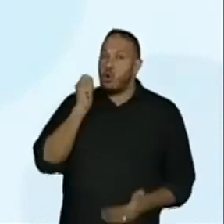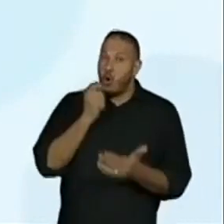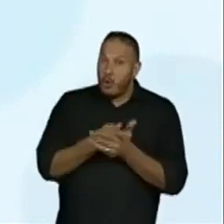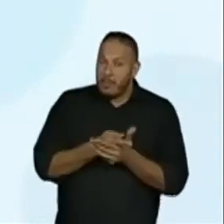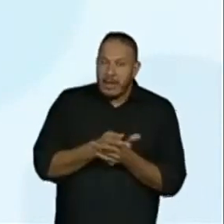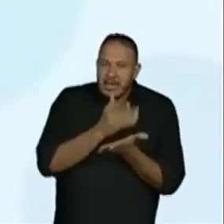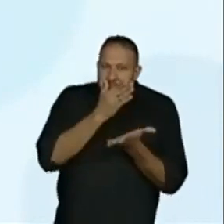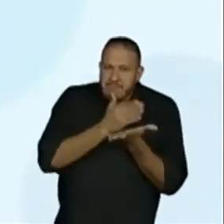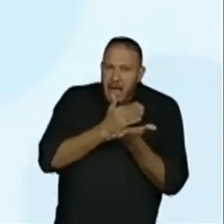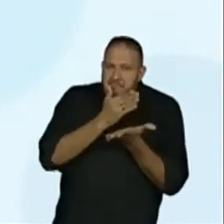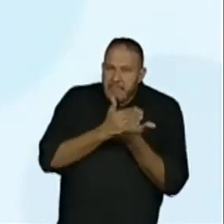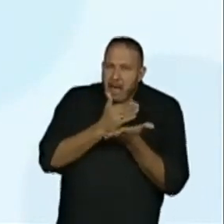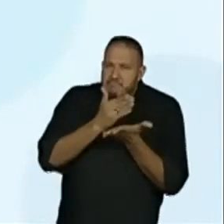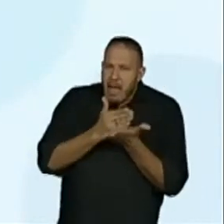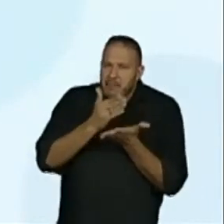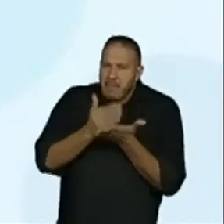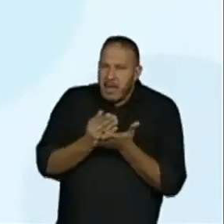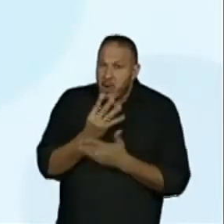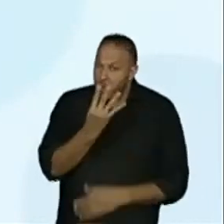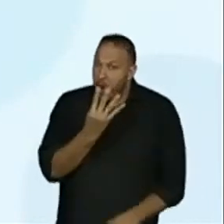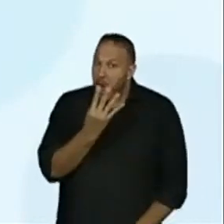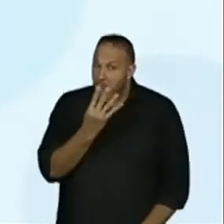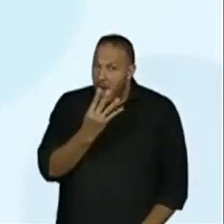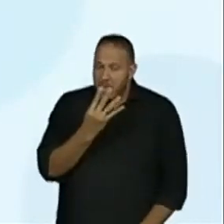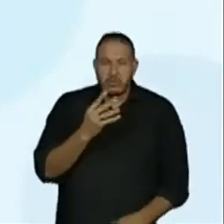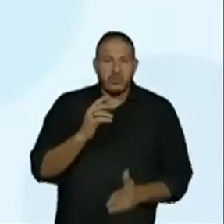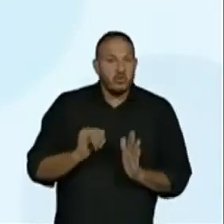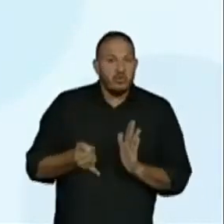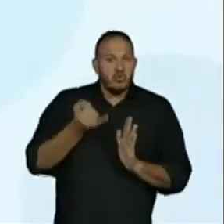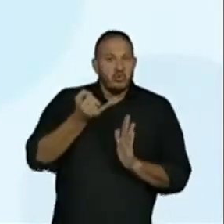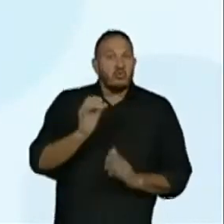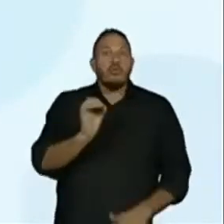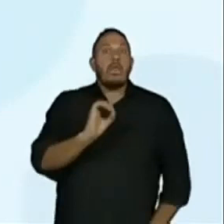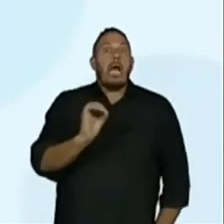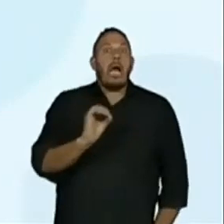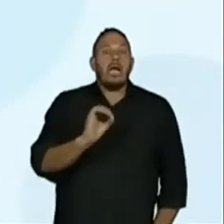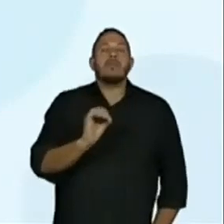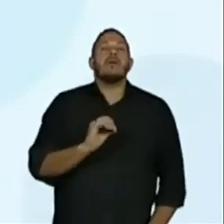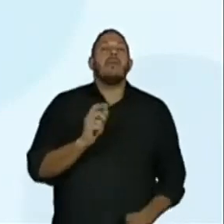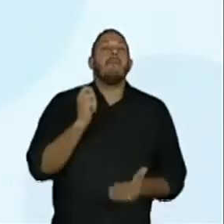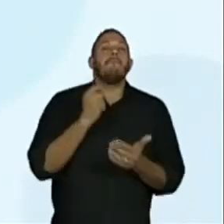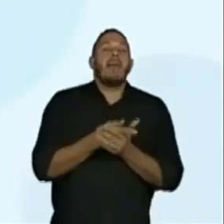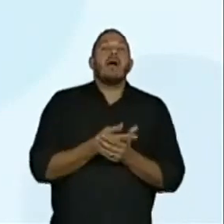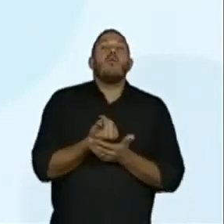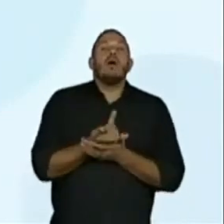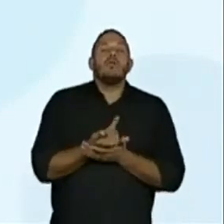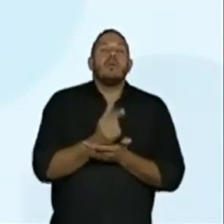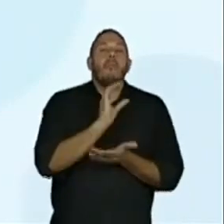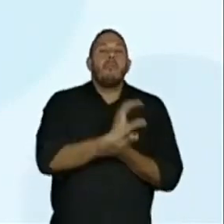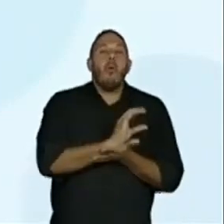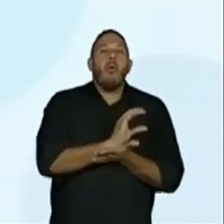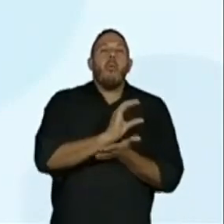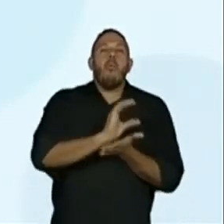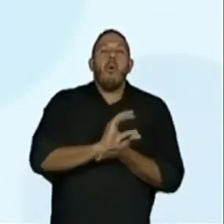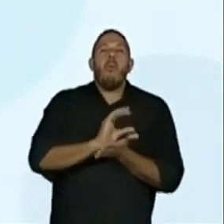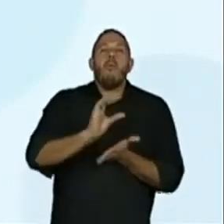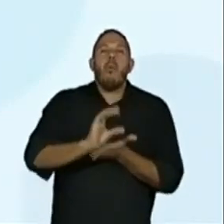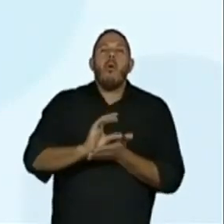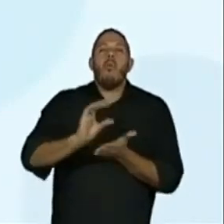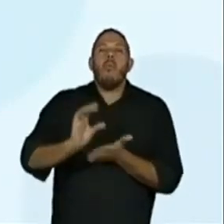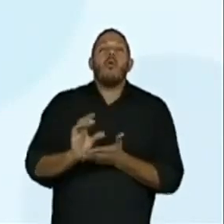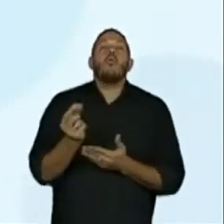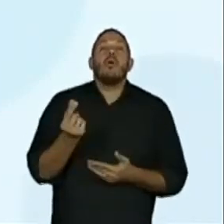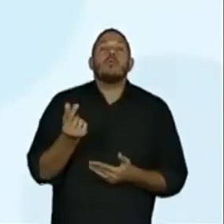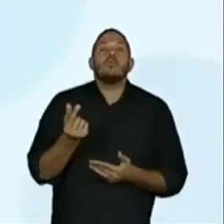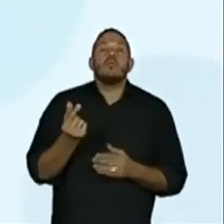4 prestações, sem juros, quanto ele pagará em cada prestação? Ora,